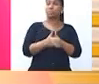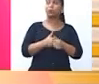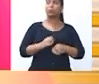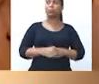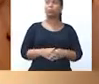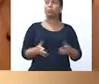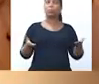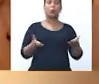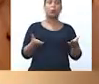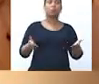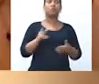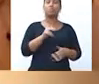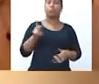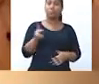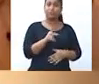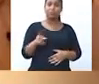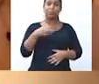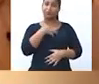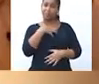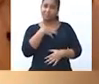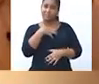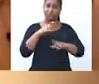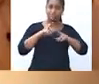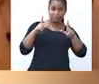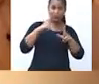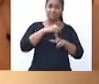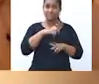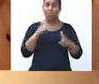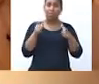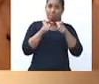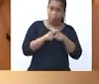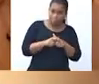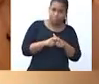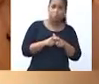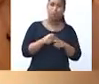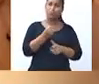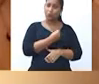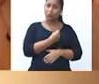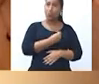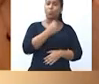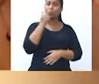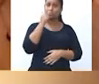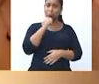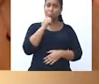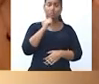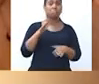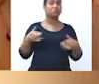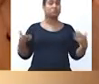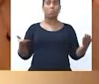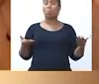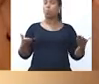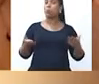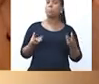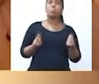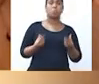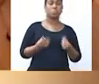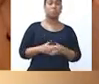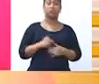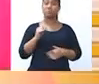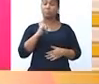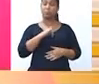carreira. E hoje, como professora, a senhora sente um pouquinho de diferença? Reduziu um pouco do número de mulheres na sala? Totalmente. Então, se você